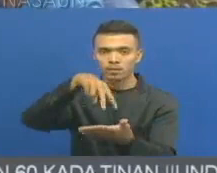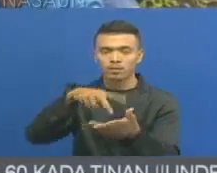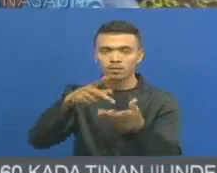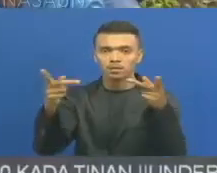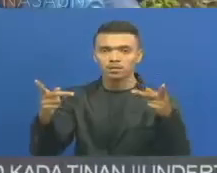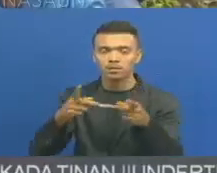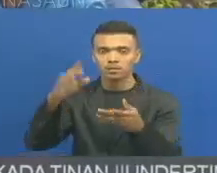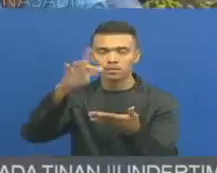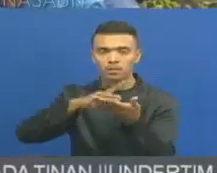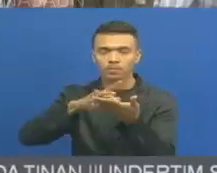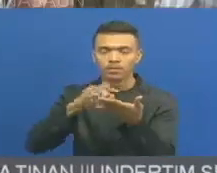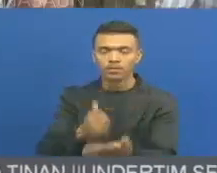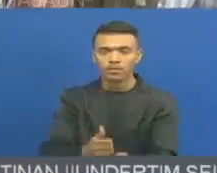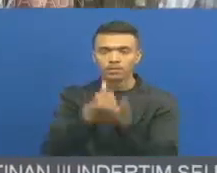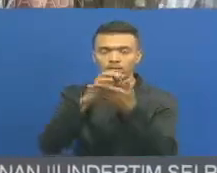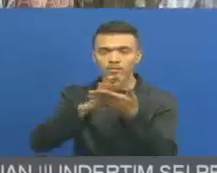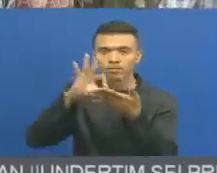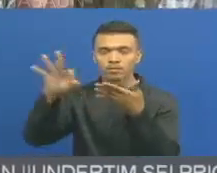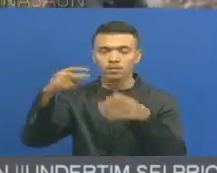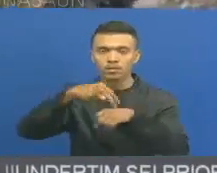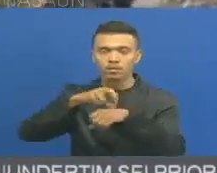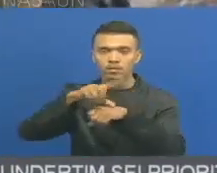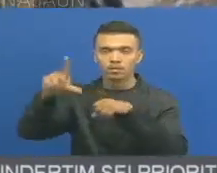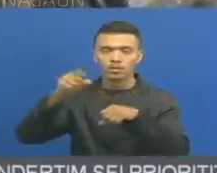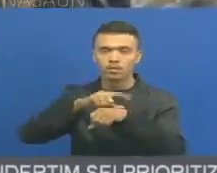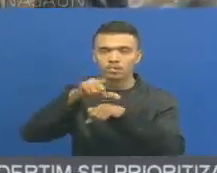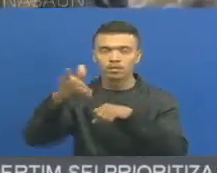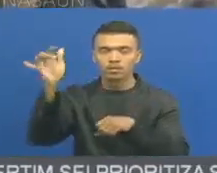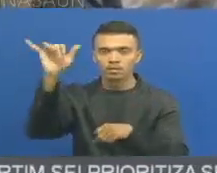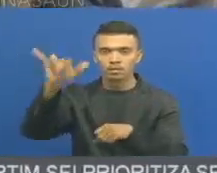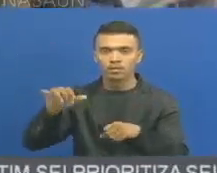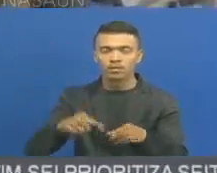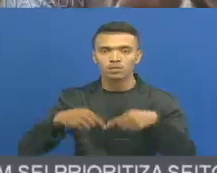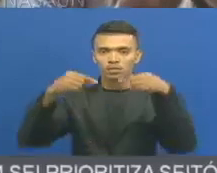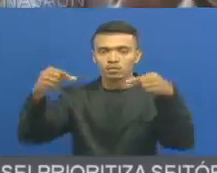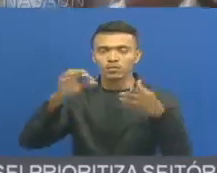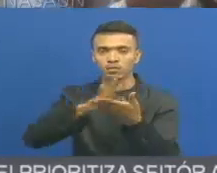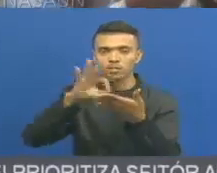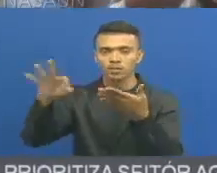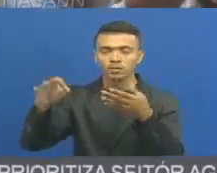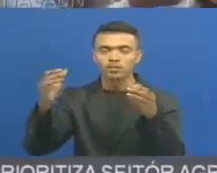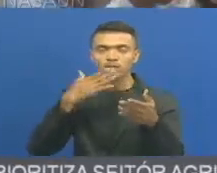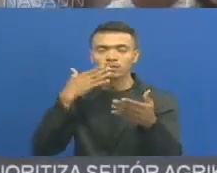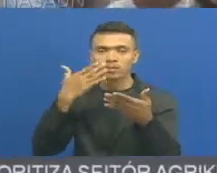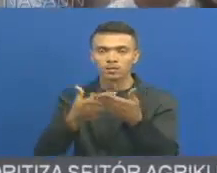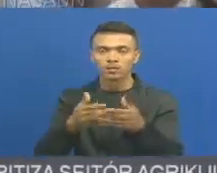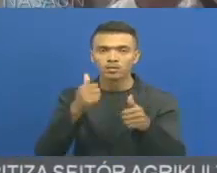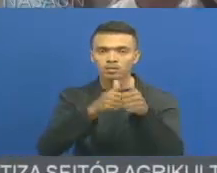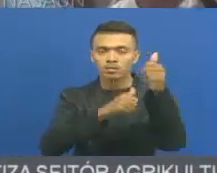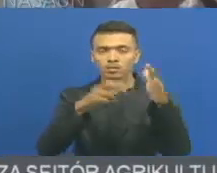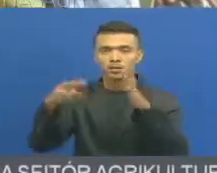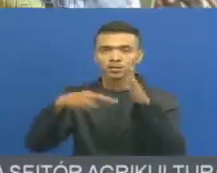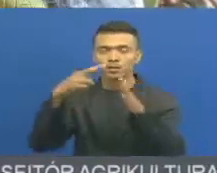imoruk inklui fasilita centro formasaun nasional no lokal sira ho di ofrese formasaun ho kualidade tuir